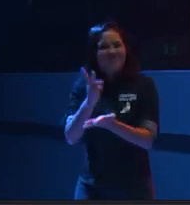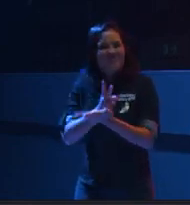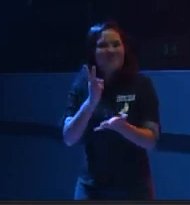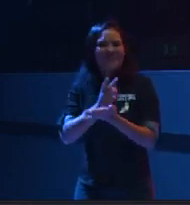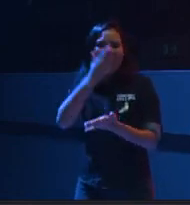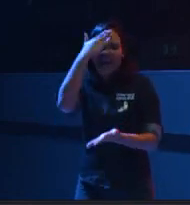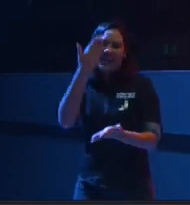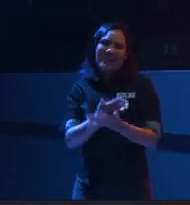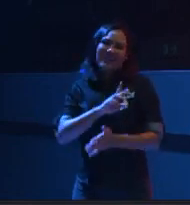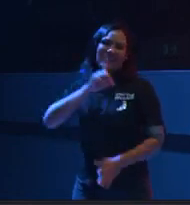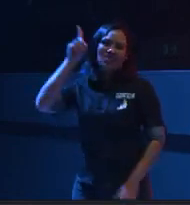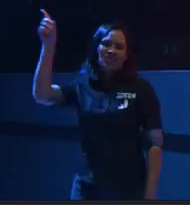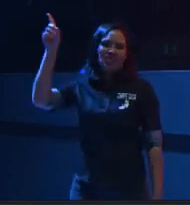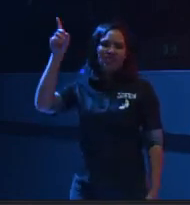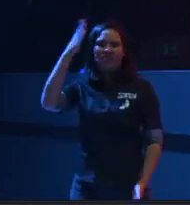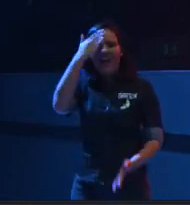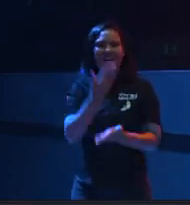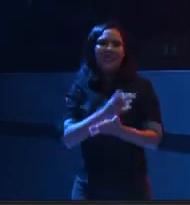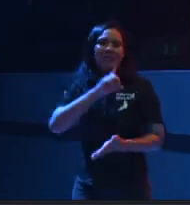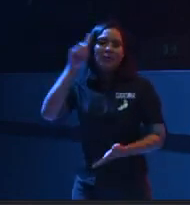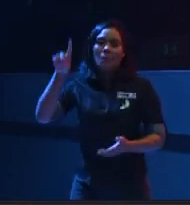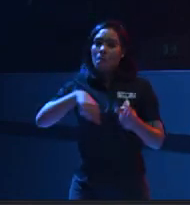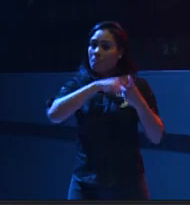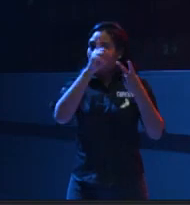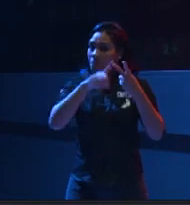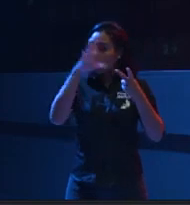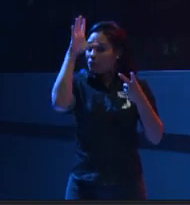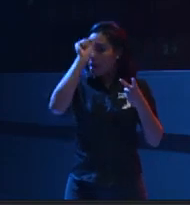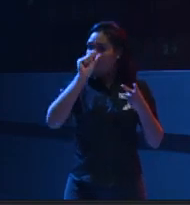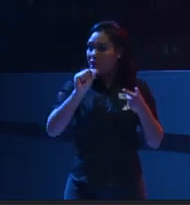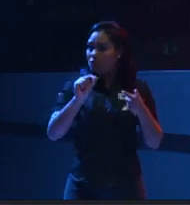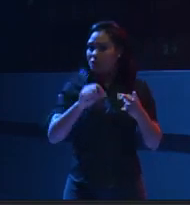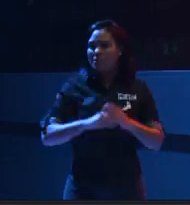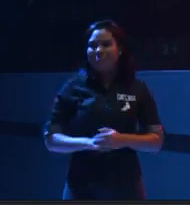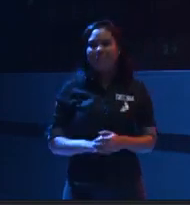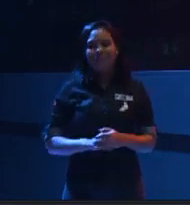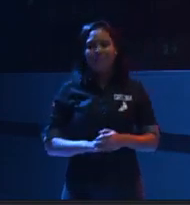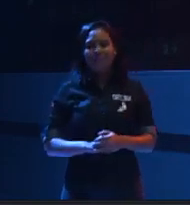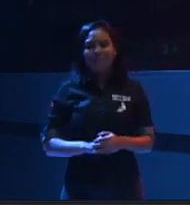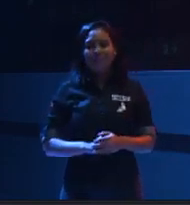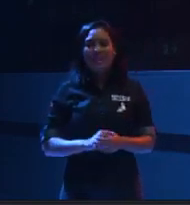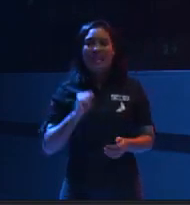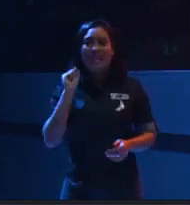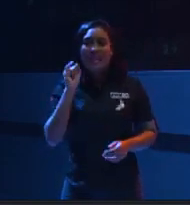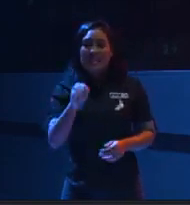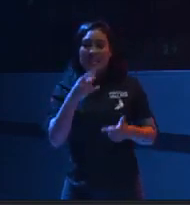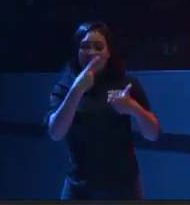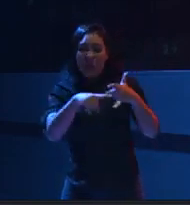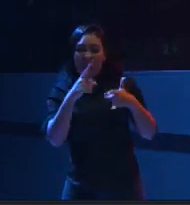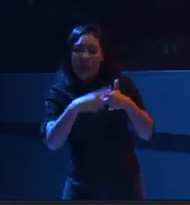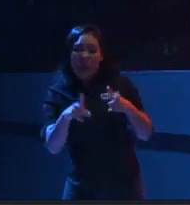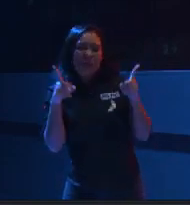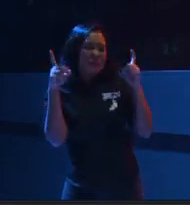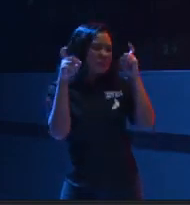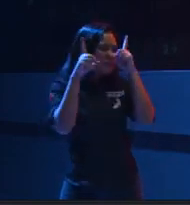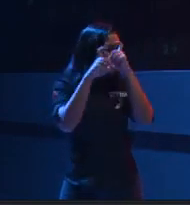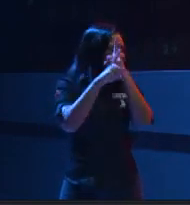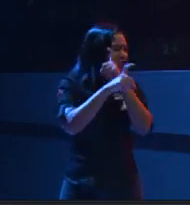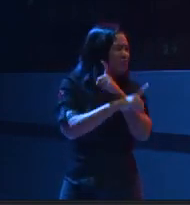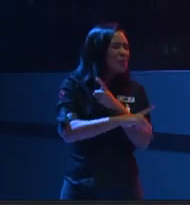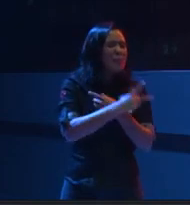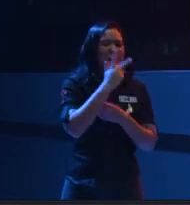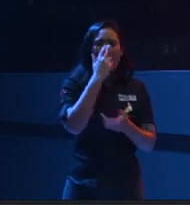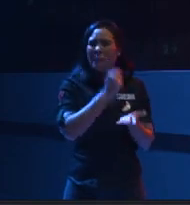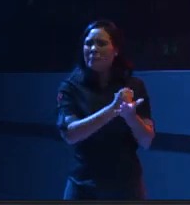em segundo lugar quando estiver diante de um problema que parece sem solução não